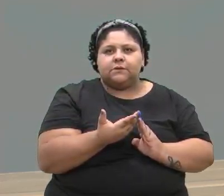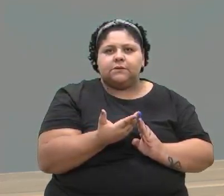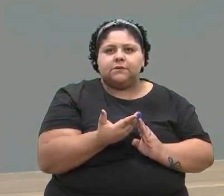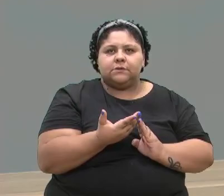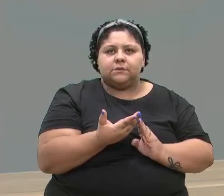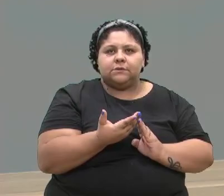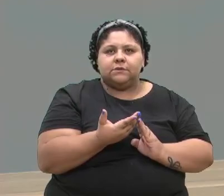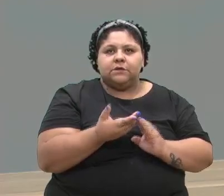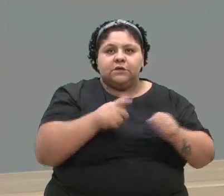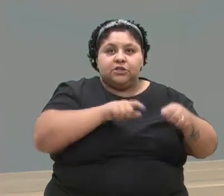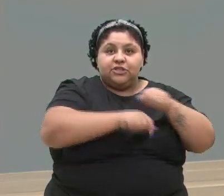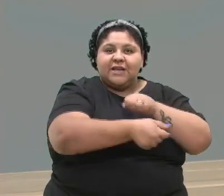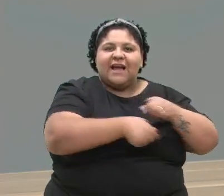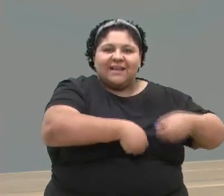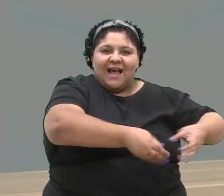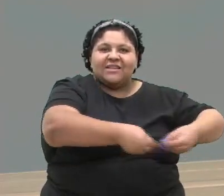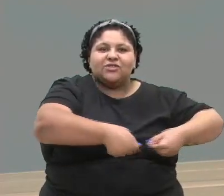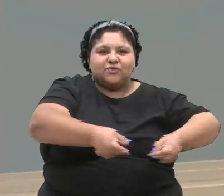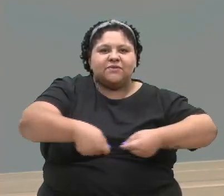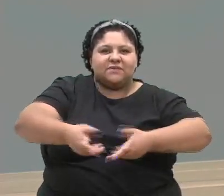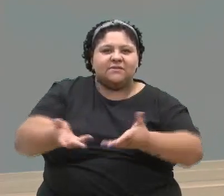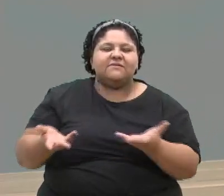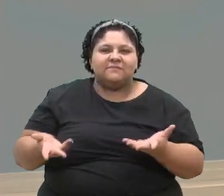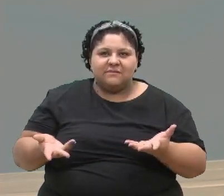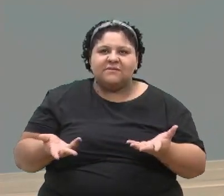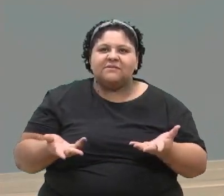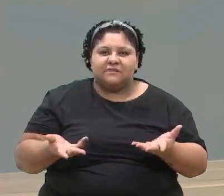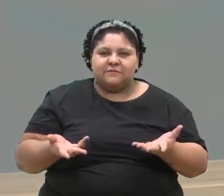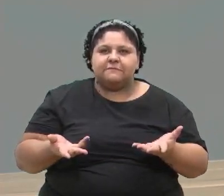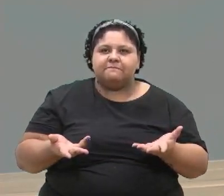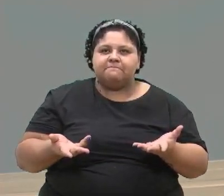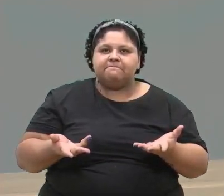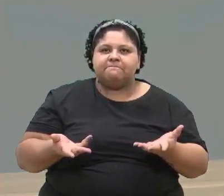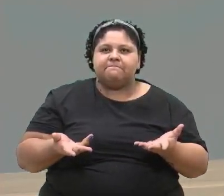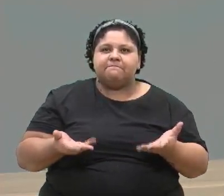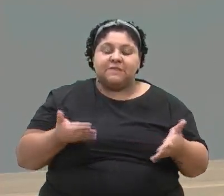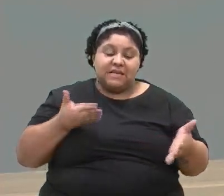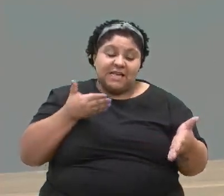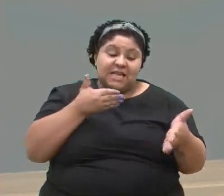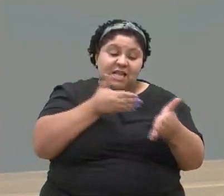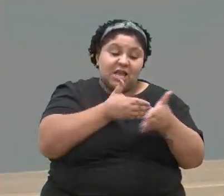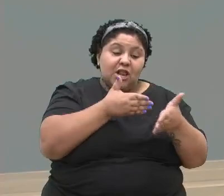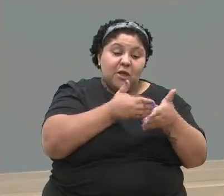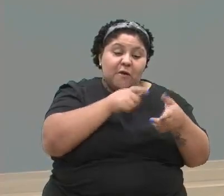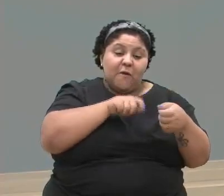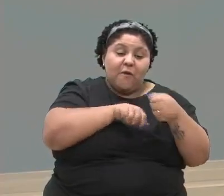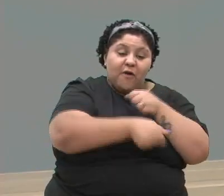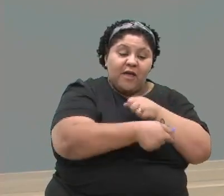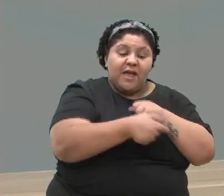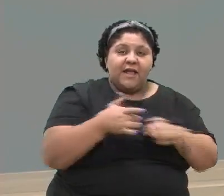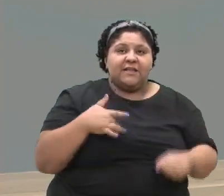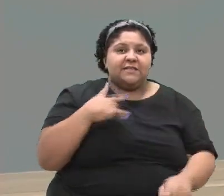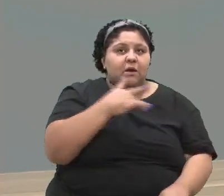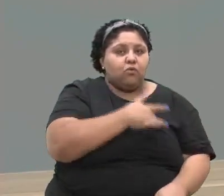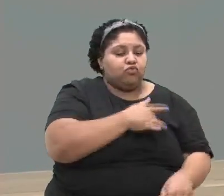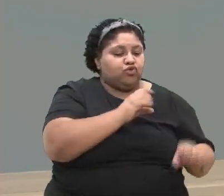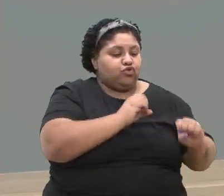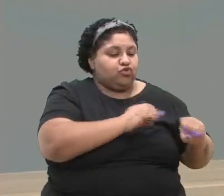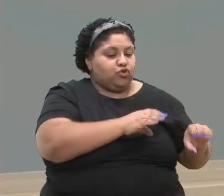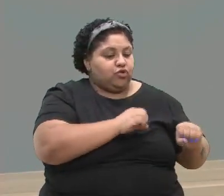de gastos, do teto de gastos. O teto de gastos que limitou investimento em saúde,